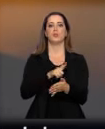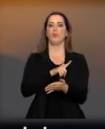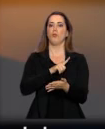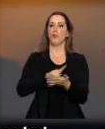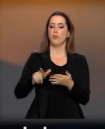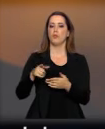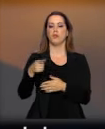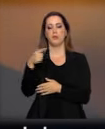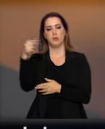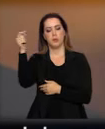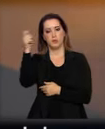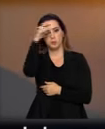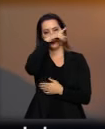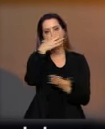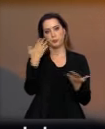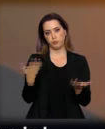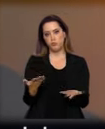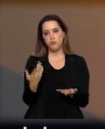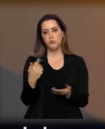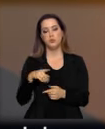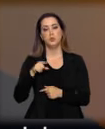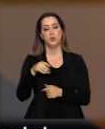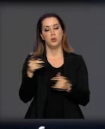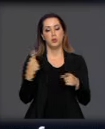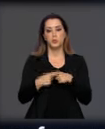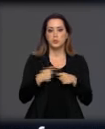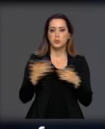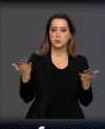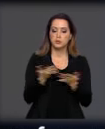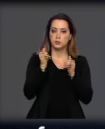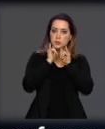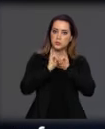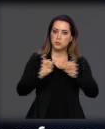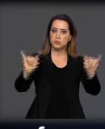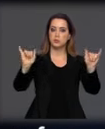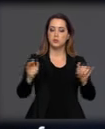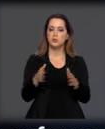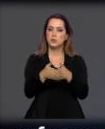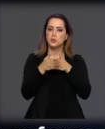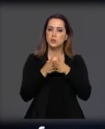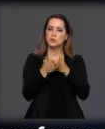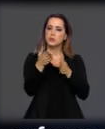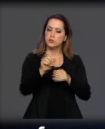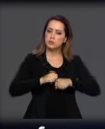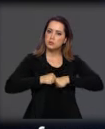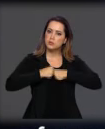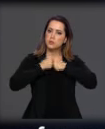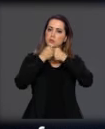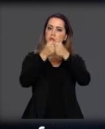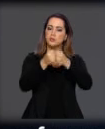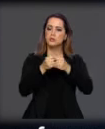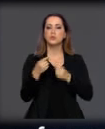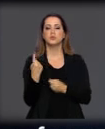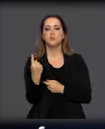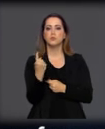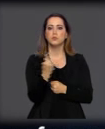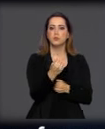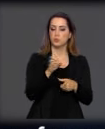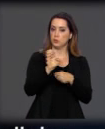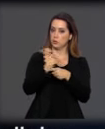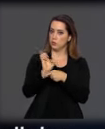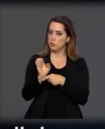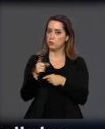Principalmente nesse momento tão crítico e emergencial por isso ao lançar esta campanha Nacional pedimos o